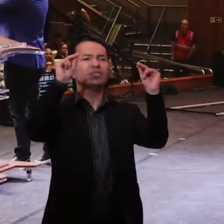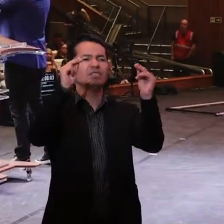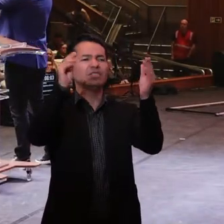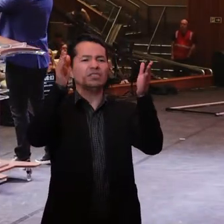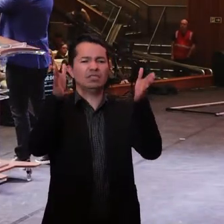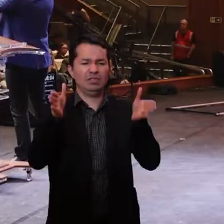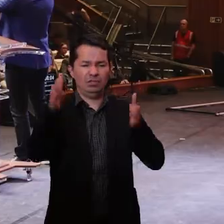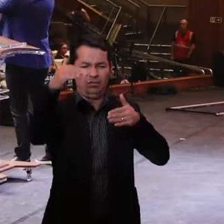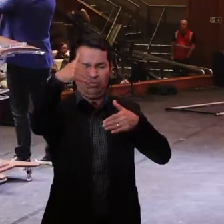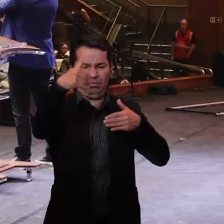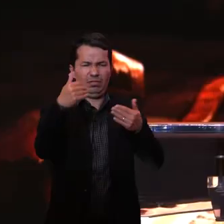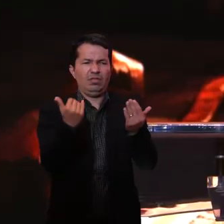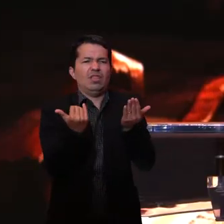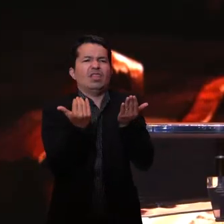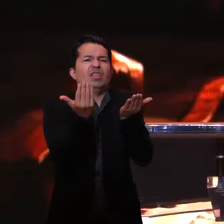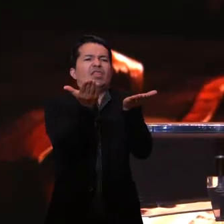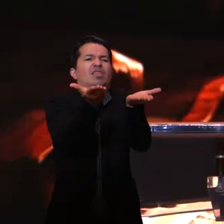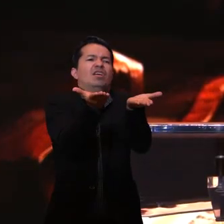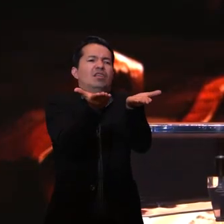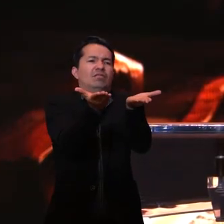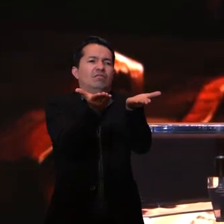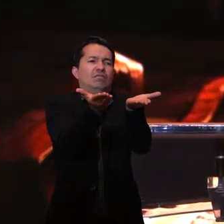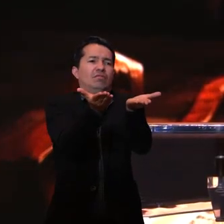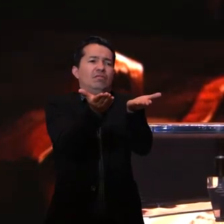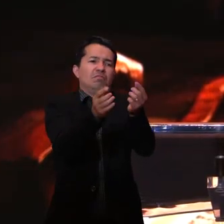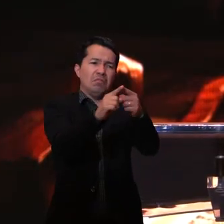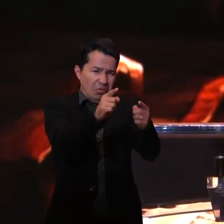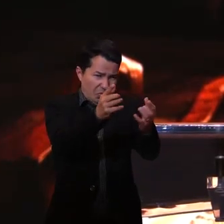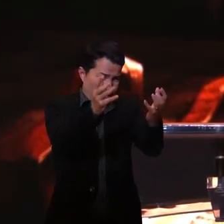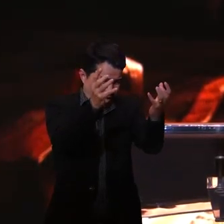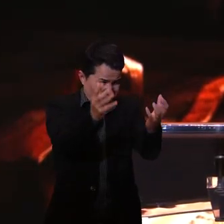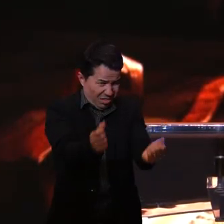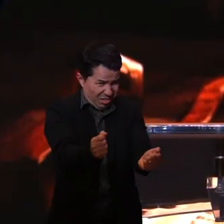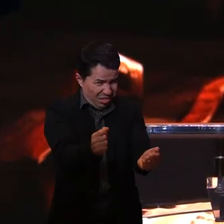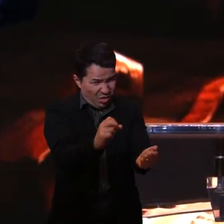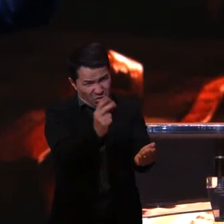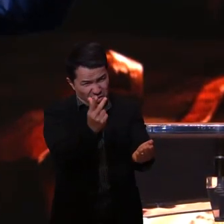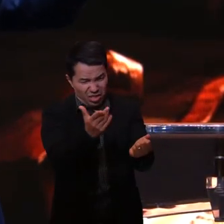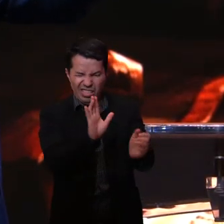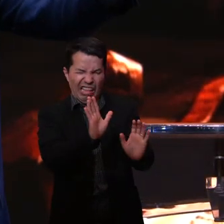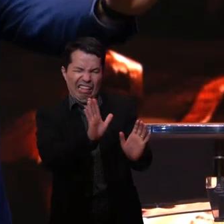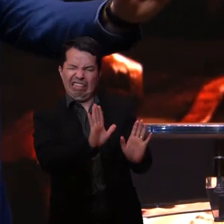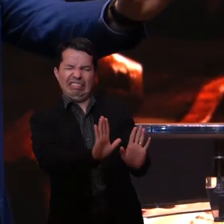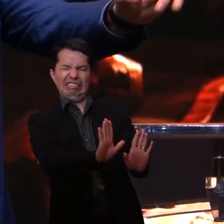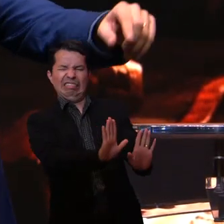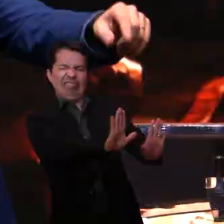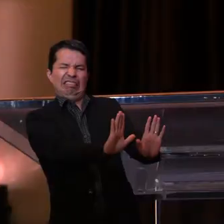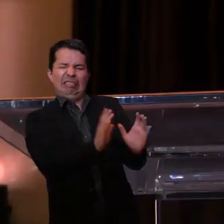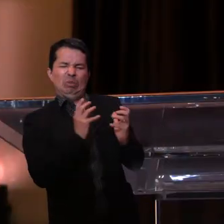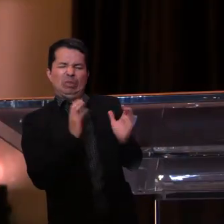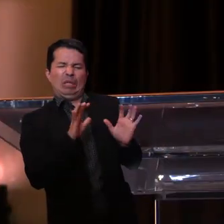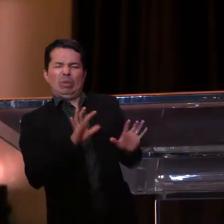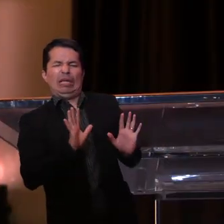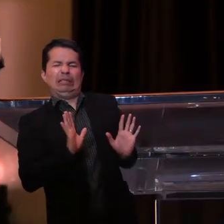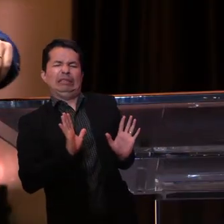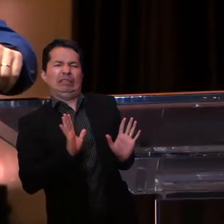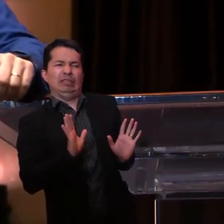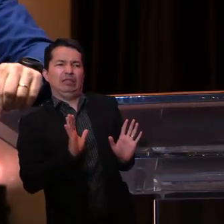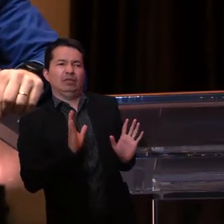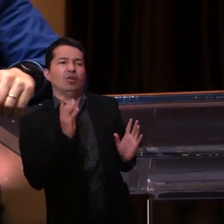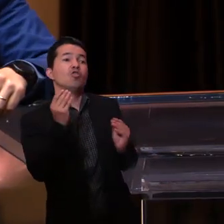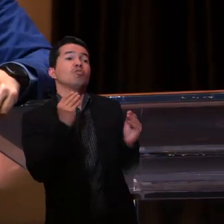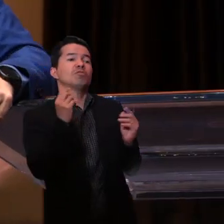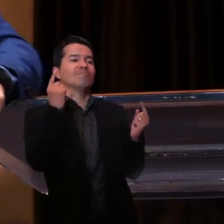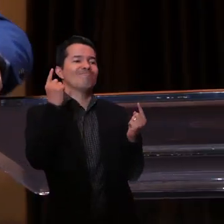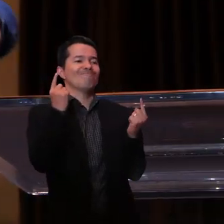é um presente que a gente aceita ou rejeita. E hoje, em nome de